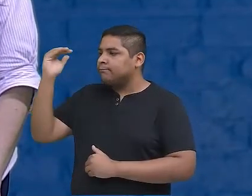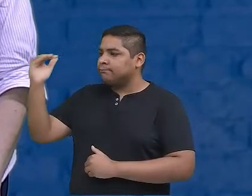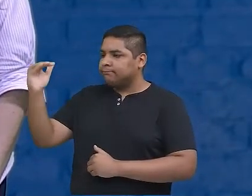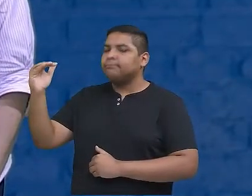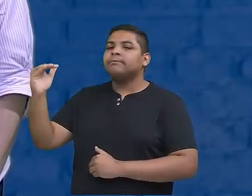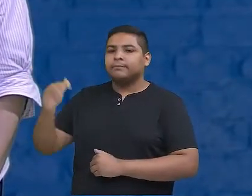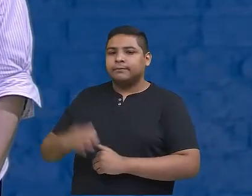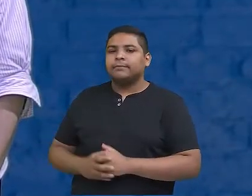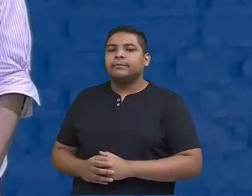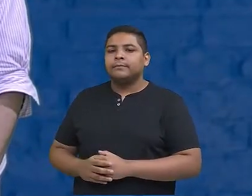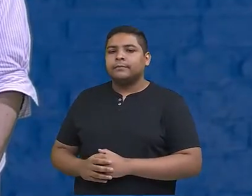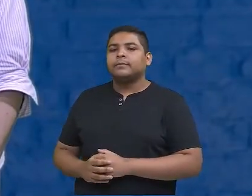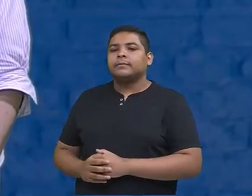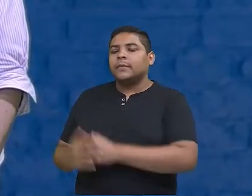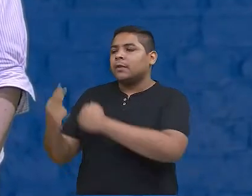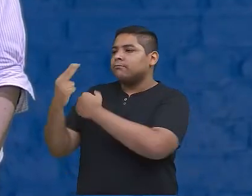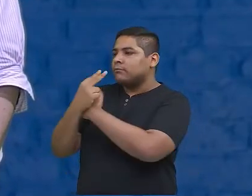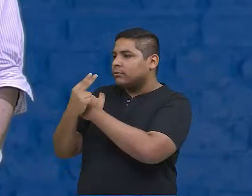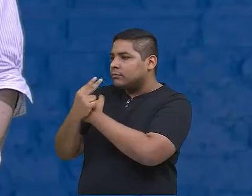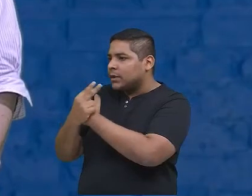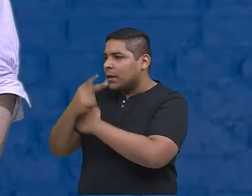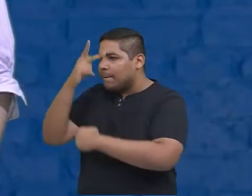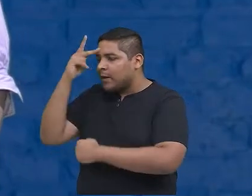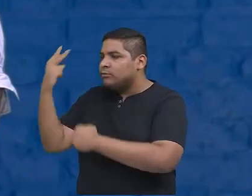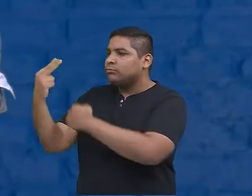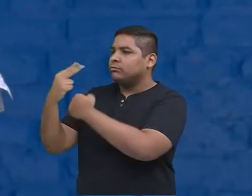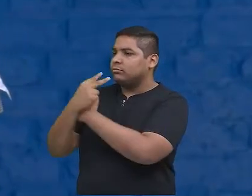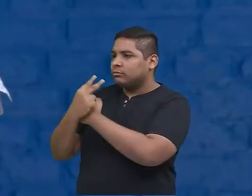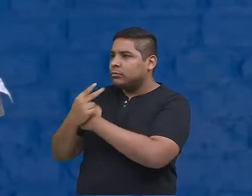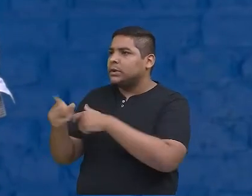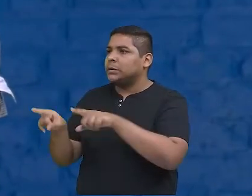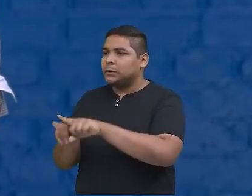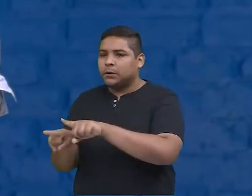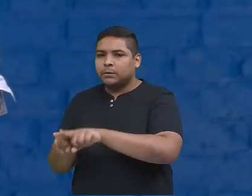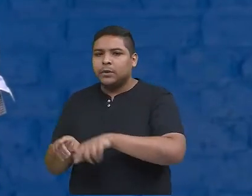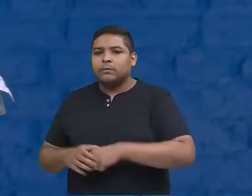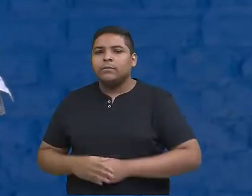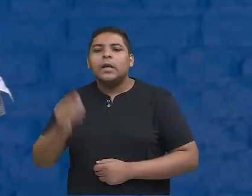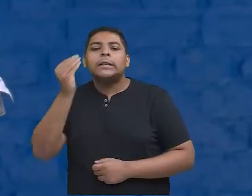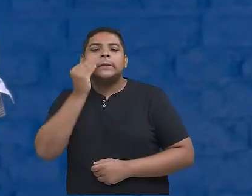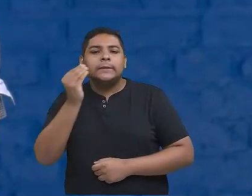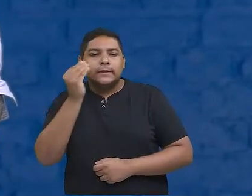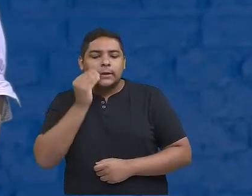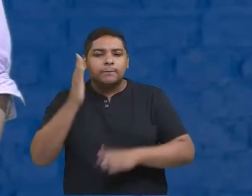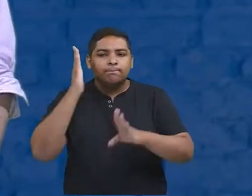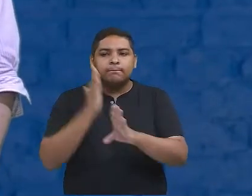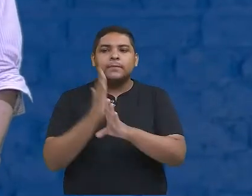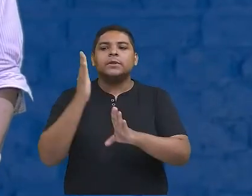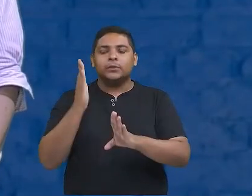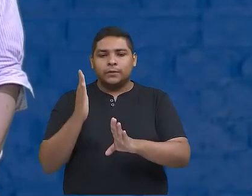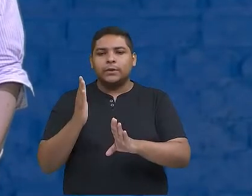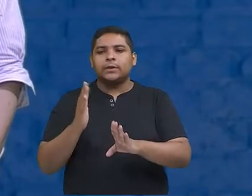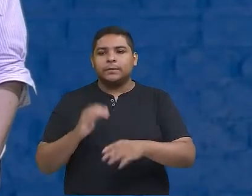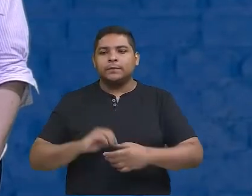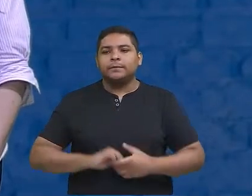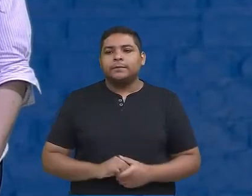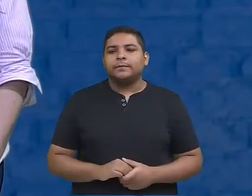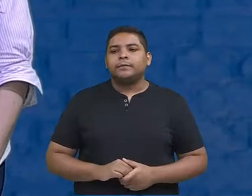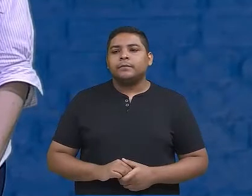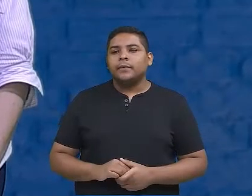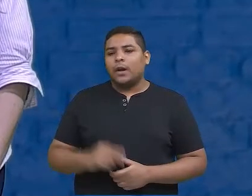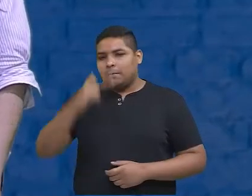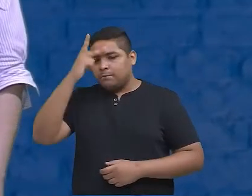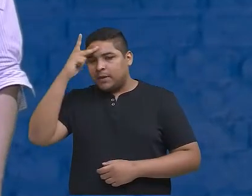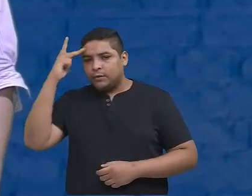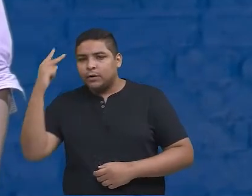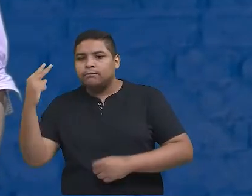respeito a um cuidador. Então, é algo que ela tem de identificação. Aquela pessoa me protege, aquela